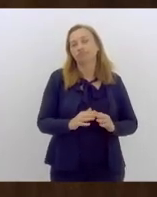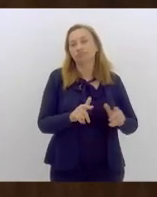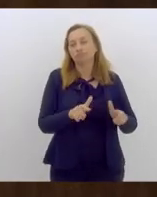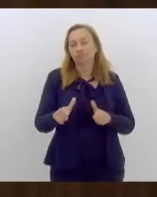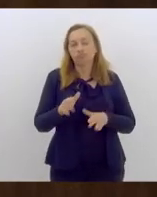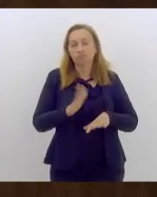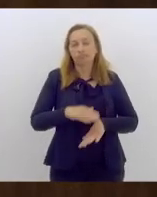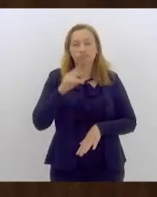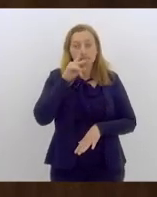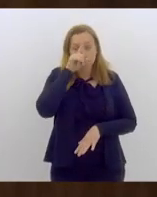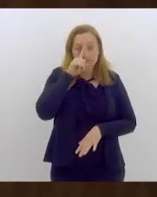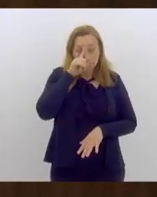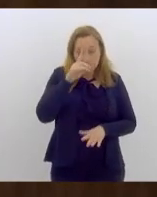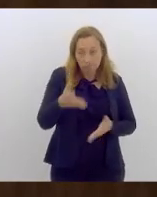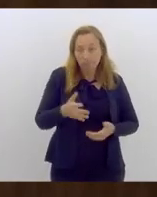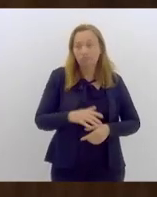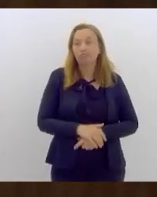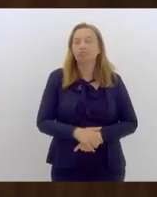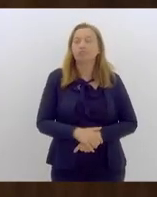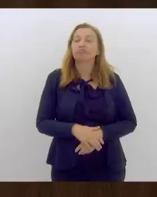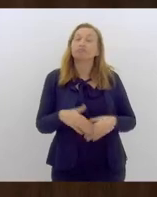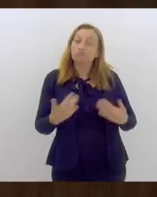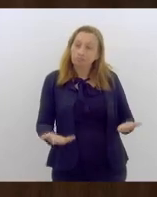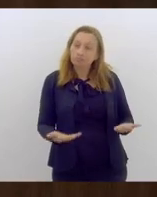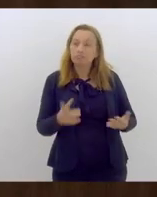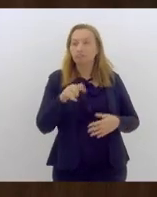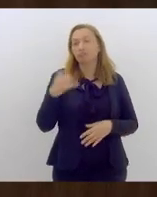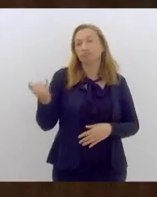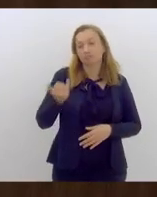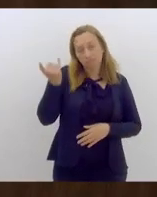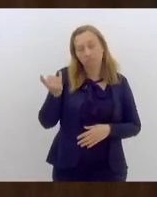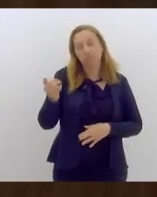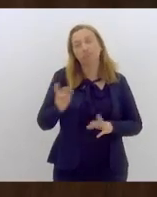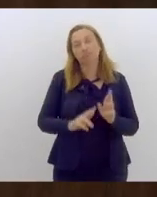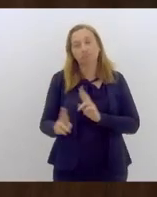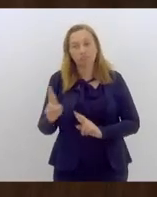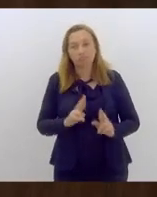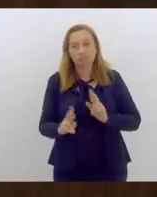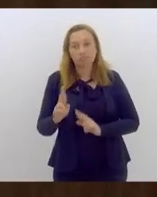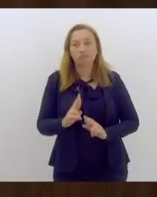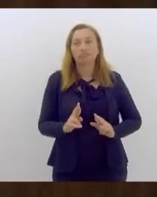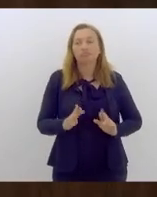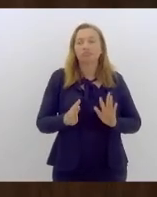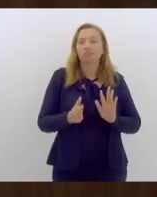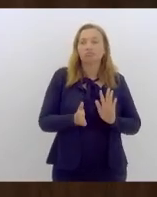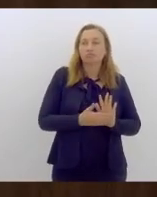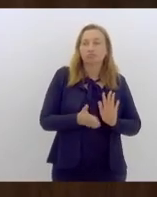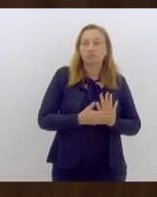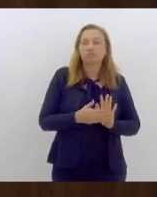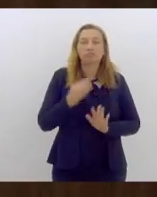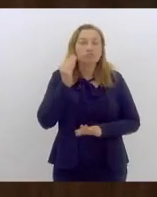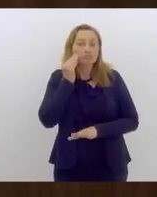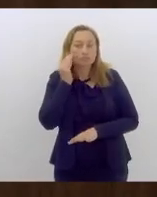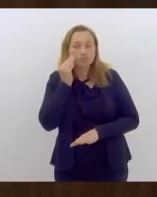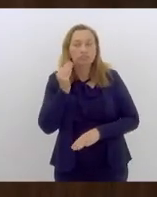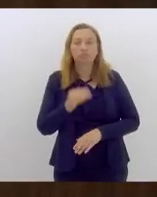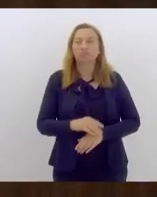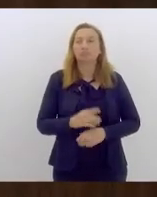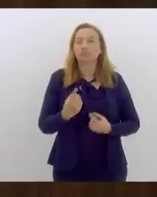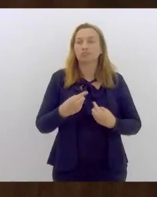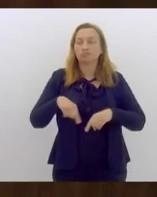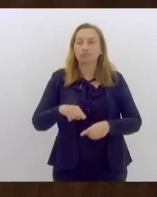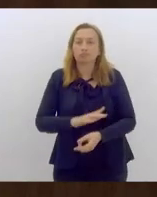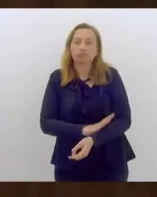mais perigosas, moram em área de risco, enfim. Então, é muito importante relacionar o que propõe a Mônica, as emergências climáticas, com o combate ao